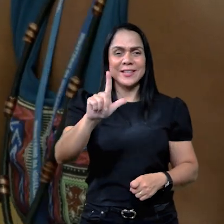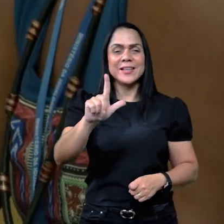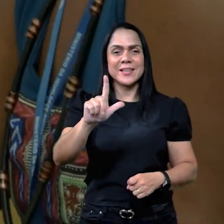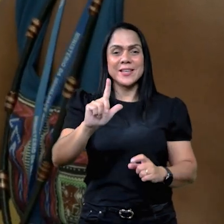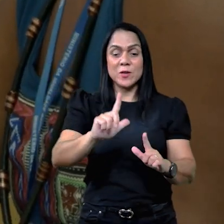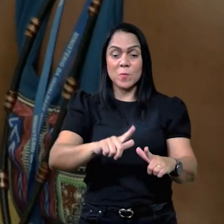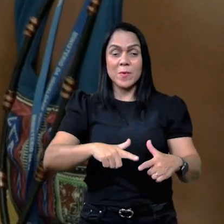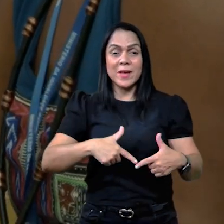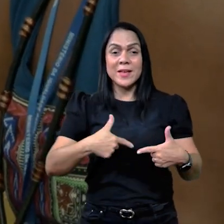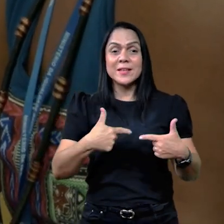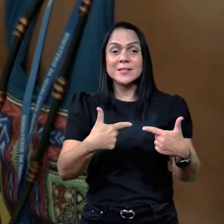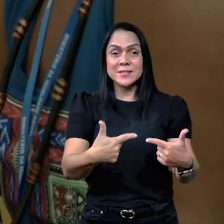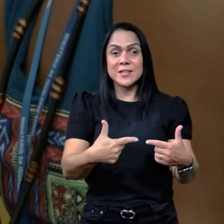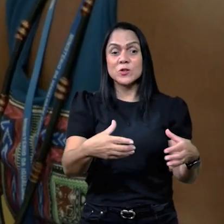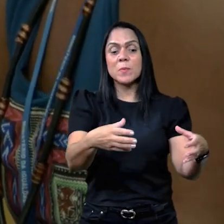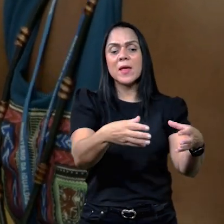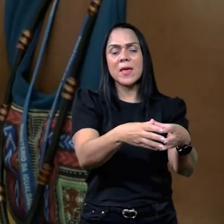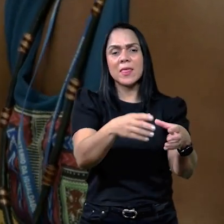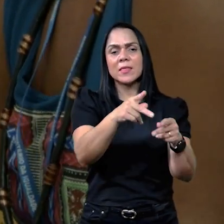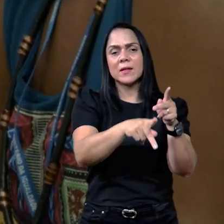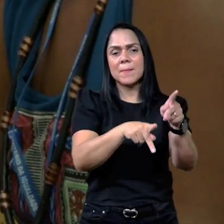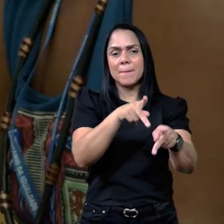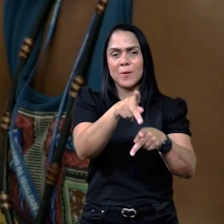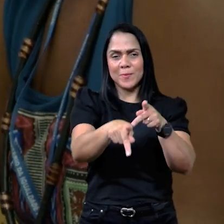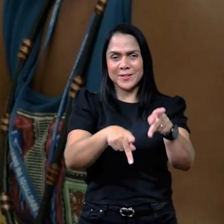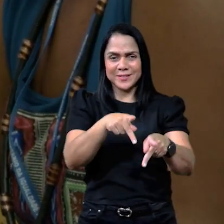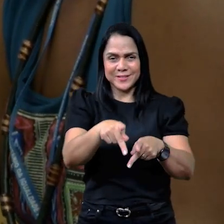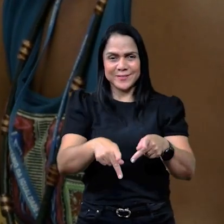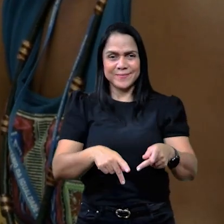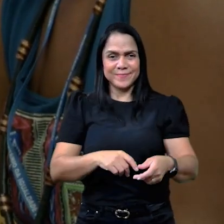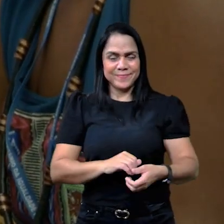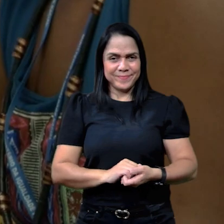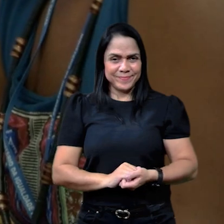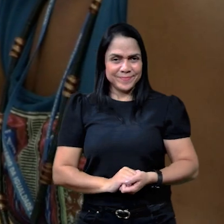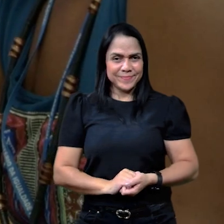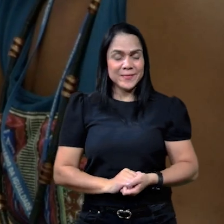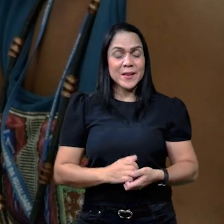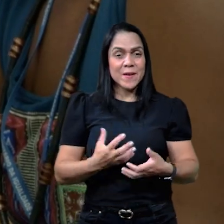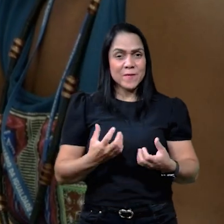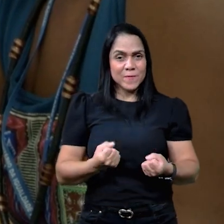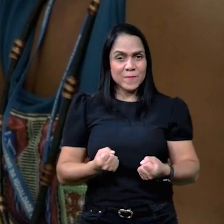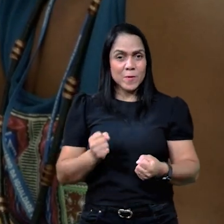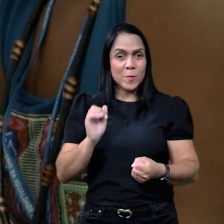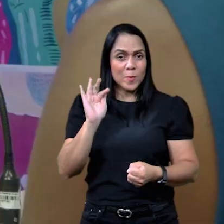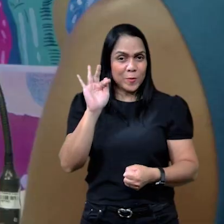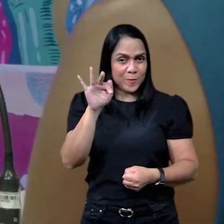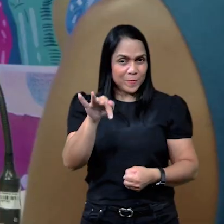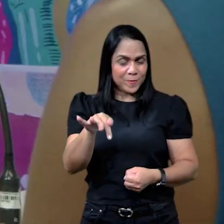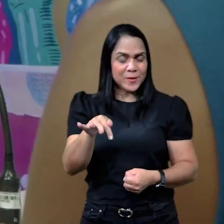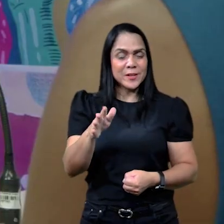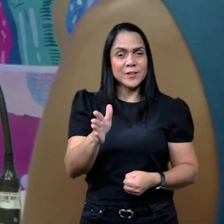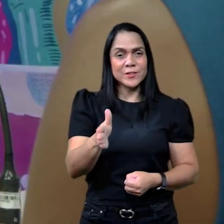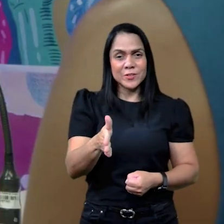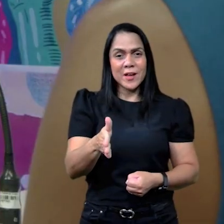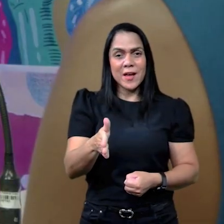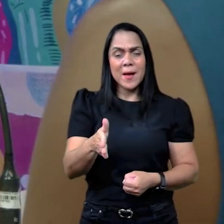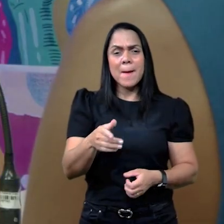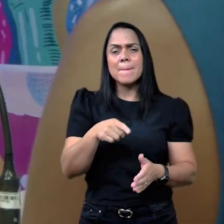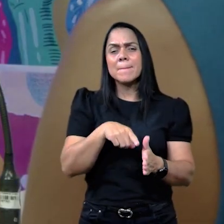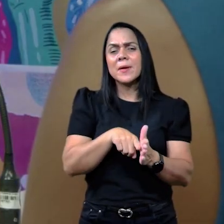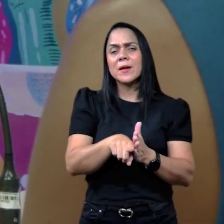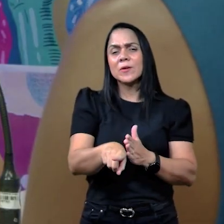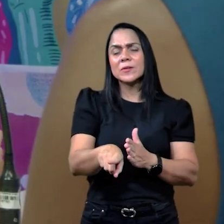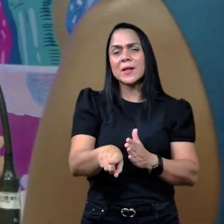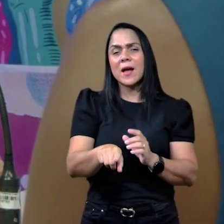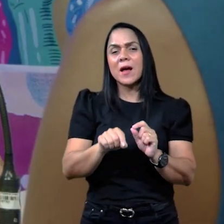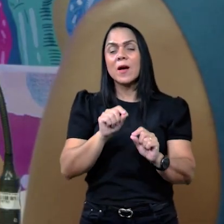uma conquista e é uma resistência para essa população. Sim. A gente já está se encaminhando para o final. E aí eu queria